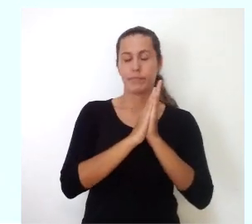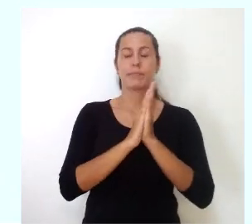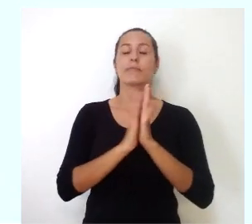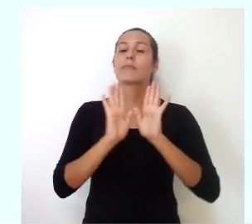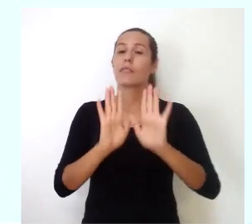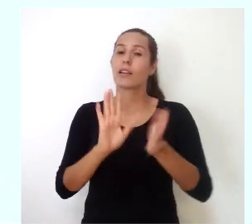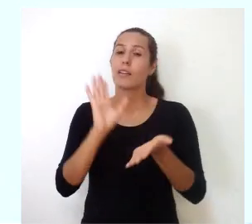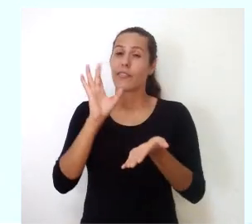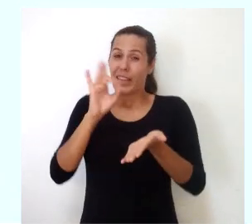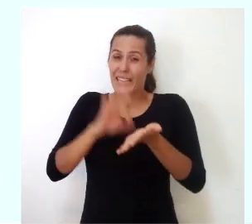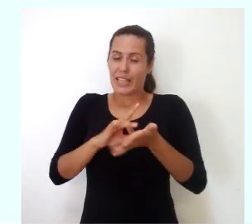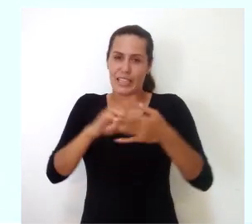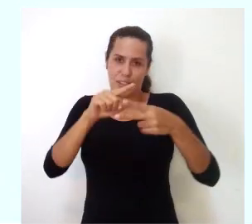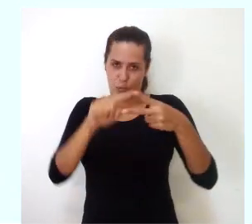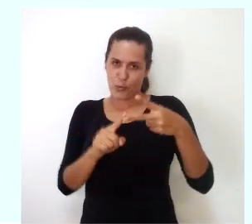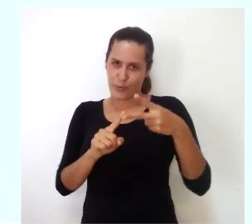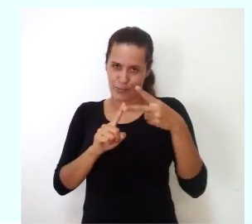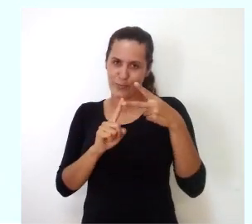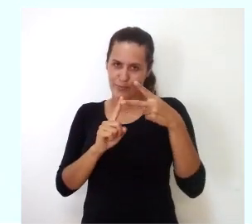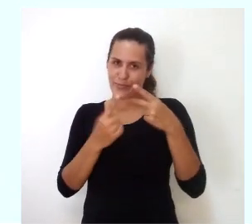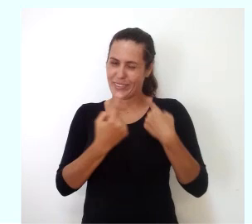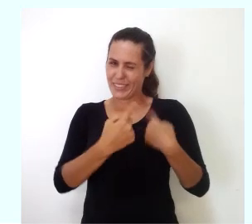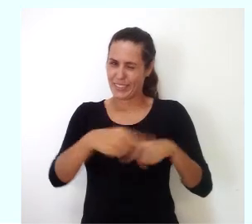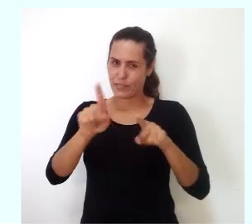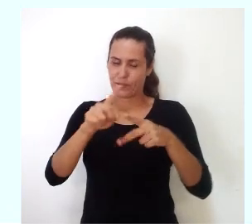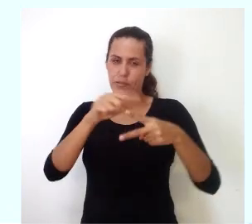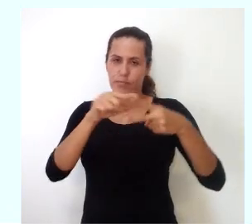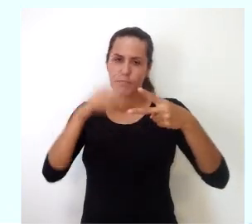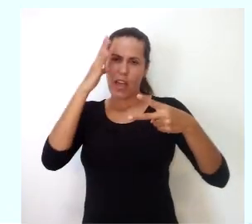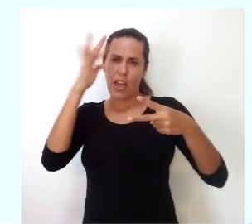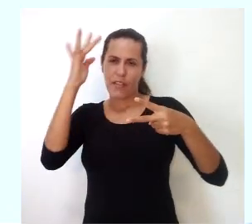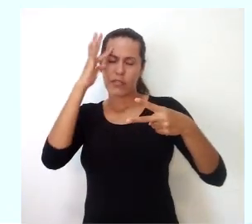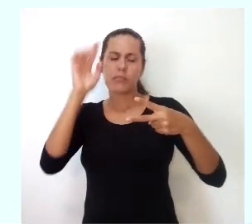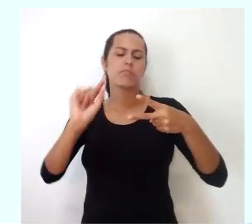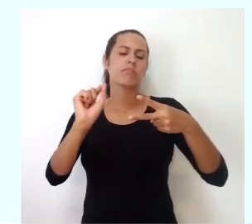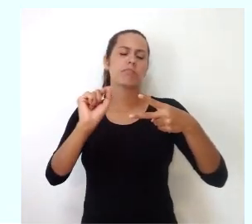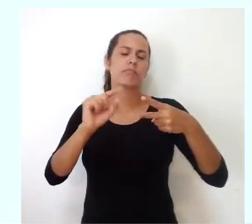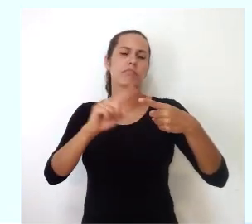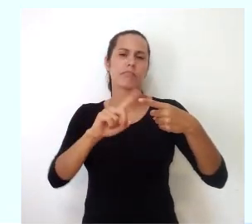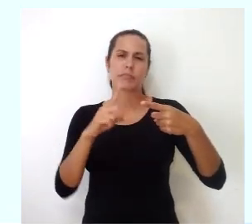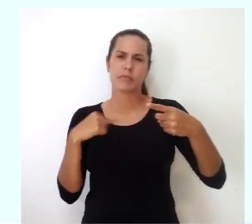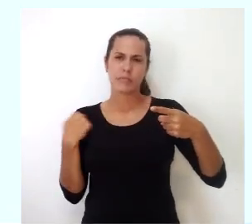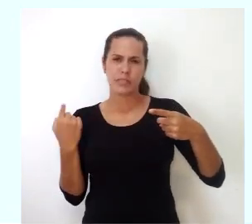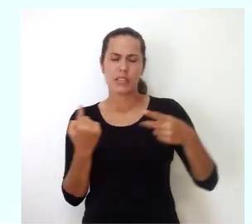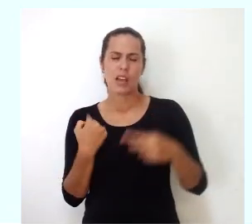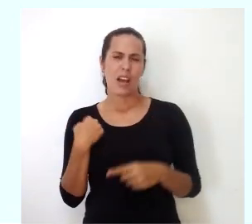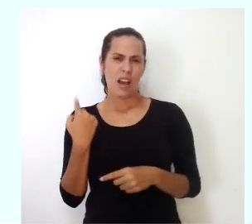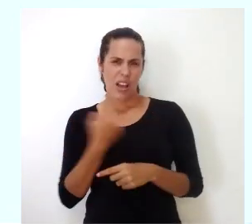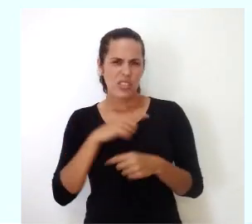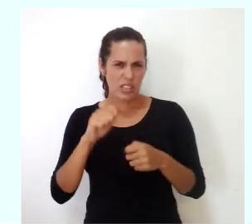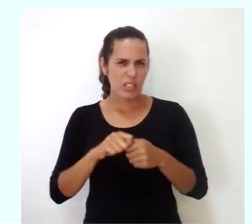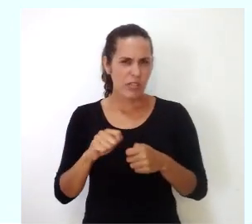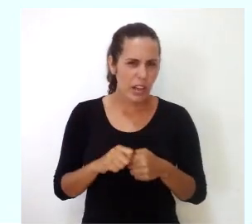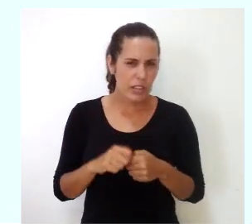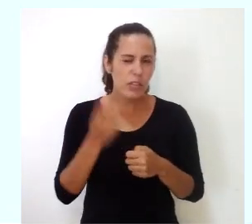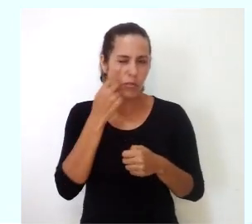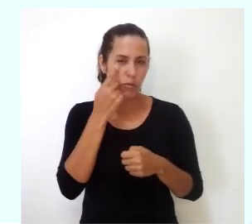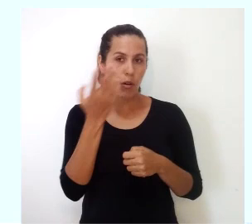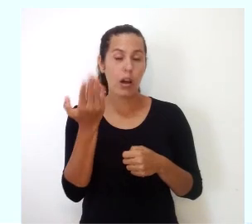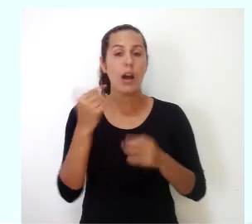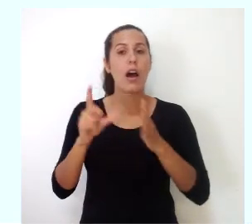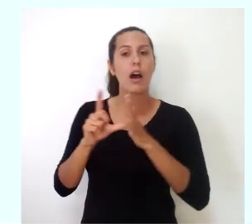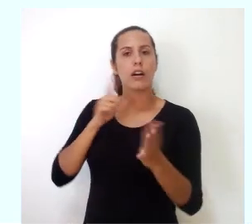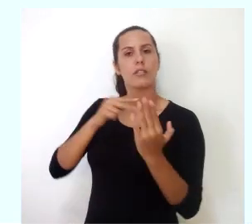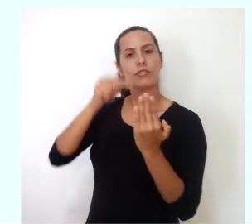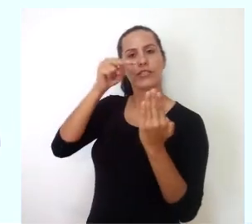2 desafios. Reflexão. Será que nós fazemos isso? Vamos lá. Antes de eu ler, eu gostaria de